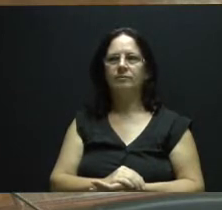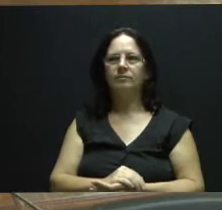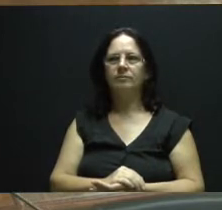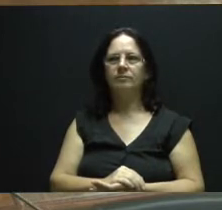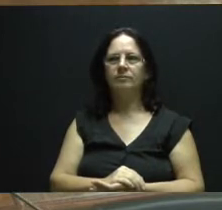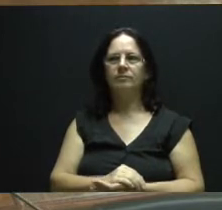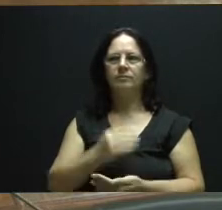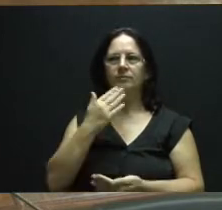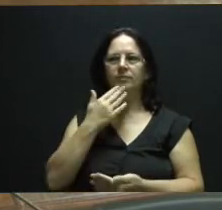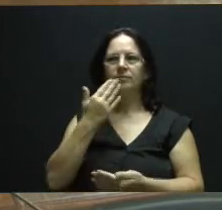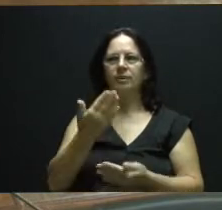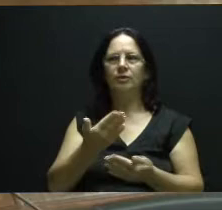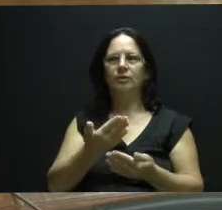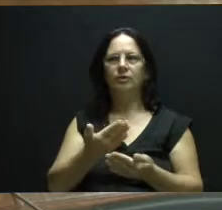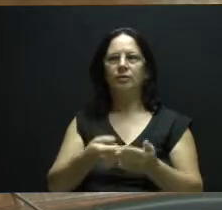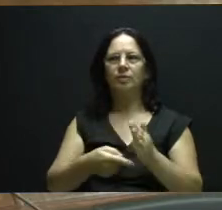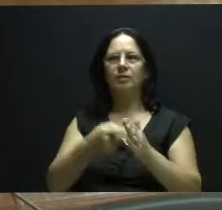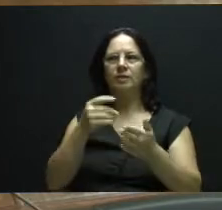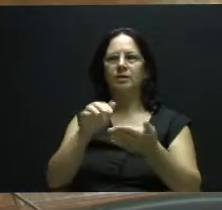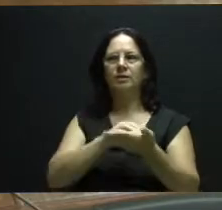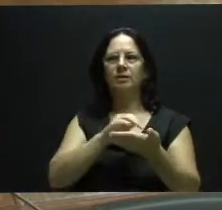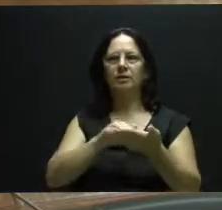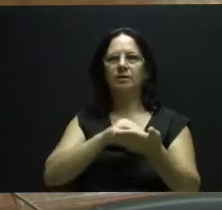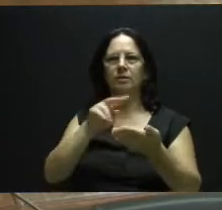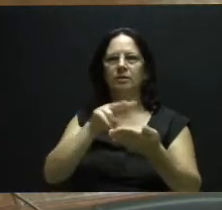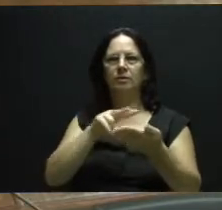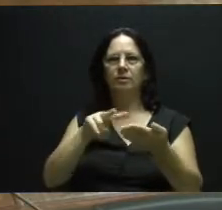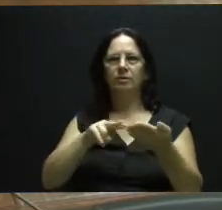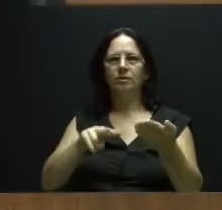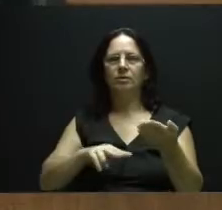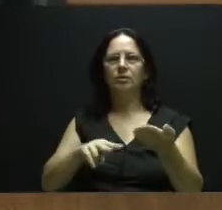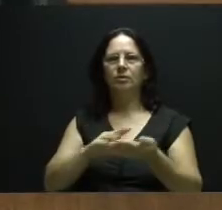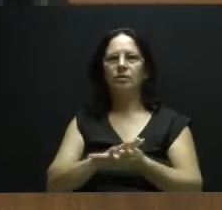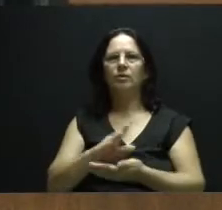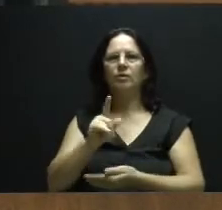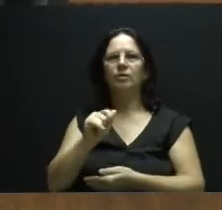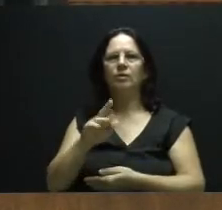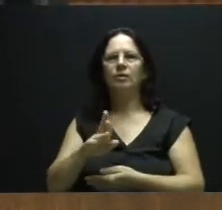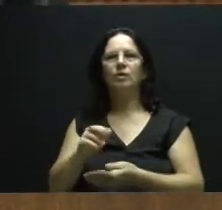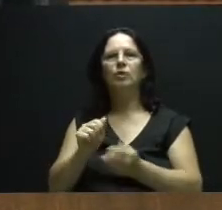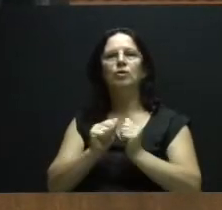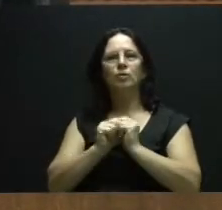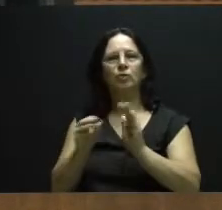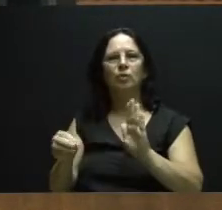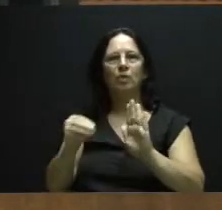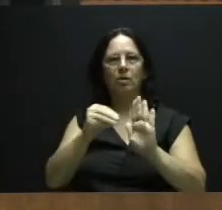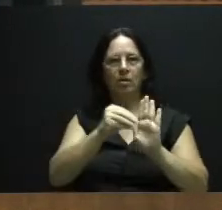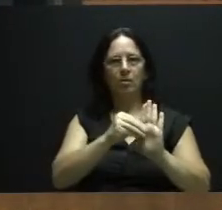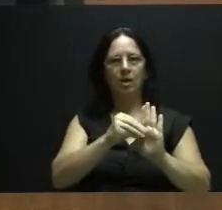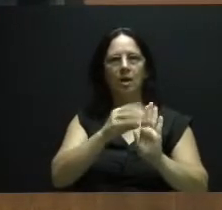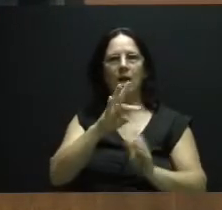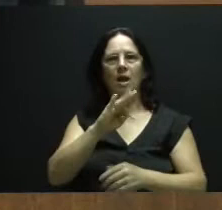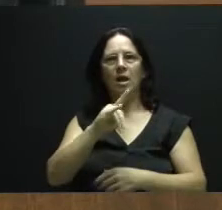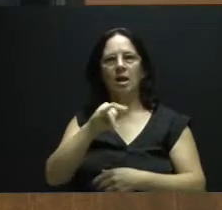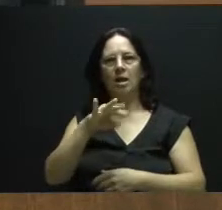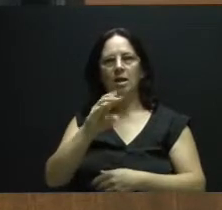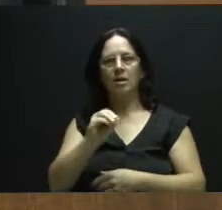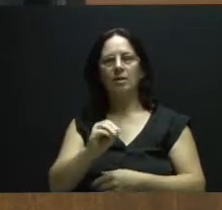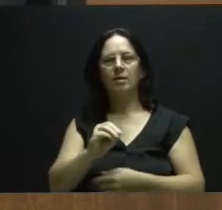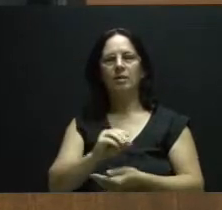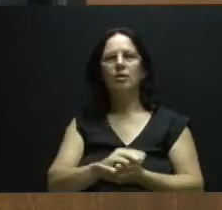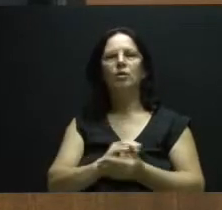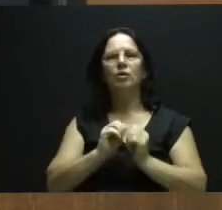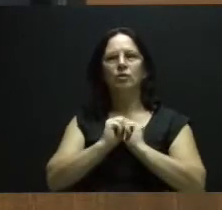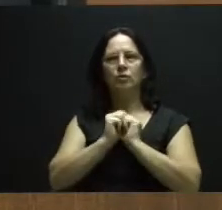solicita ao senhor primeiro para que proceda à leitura do parecer com emenda favorável à tramitação da propositura